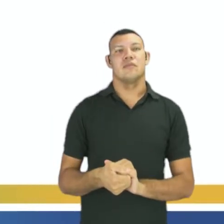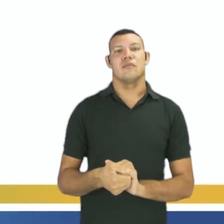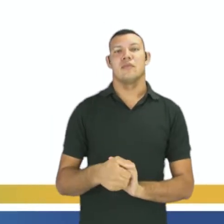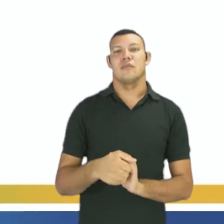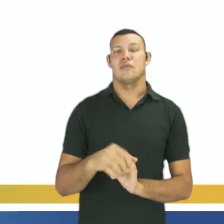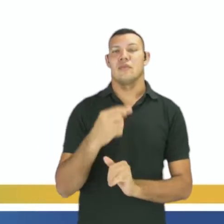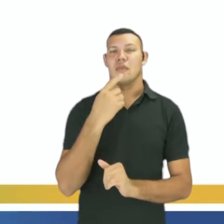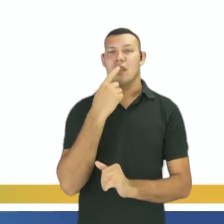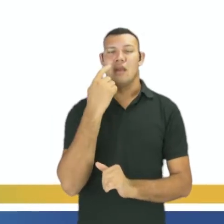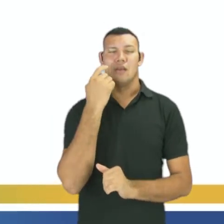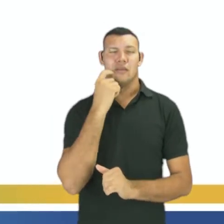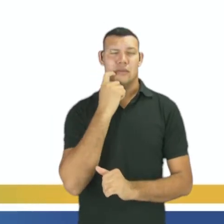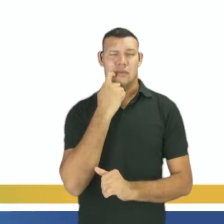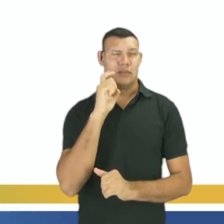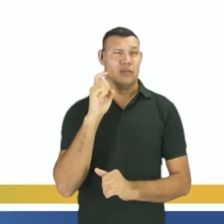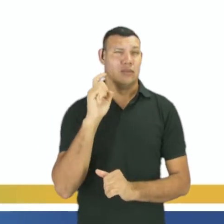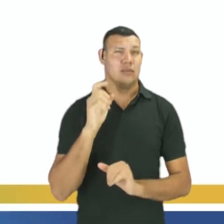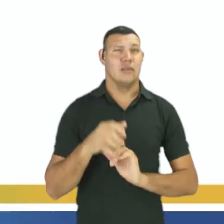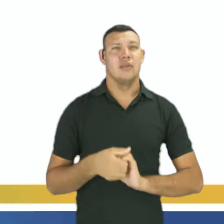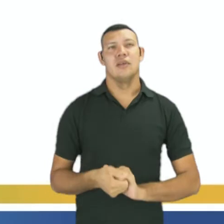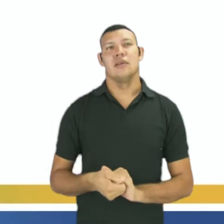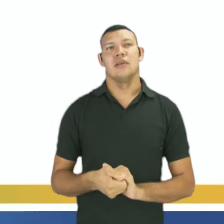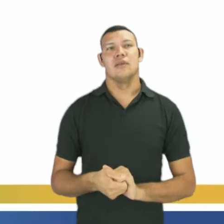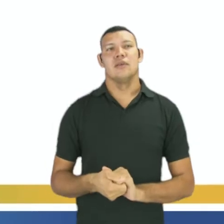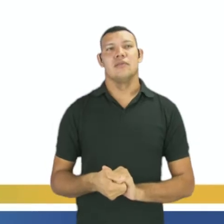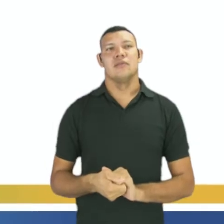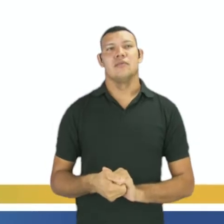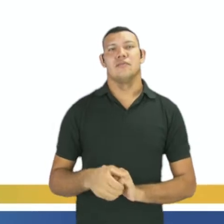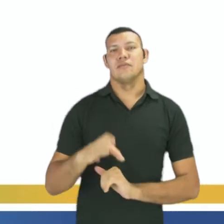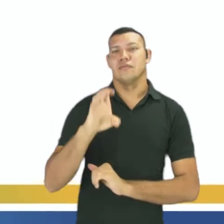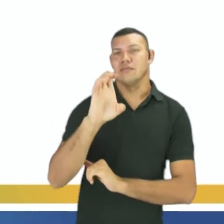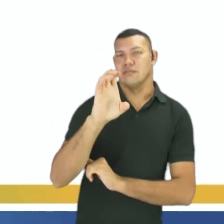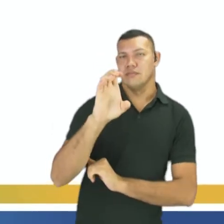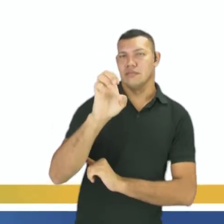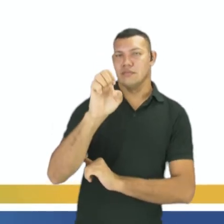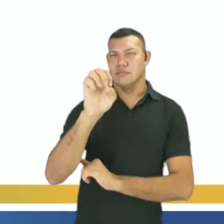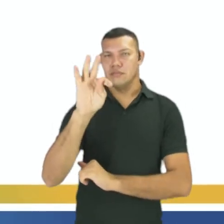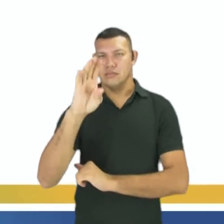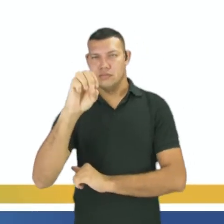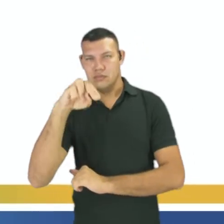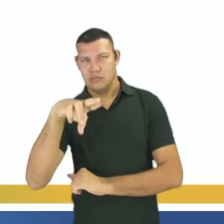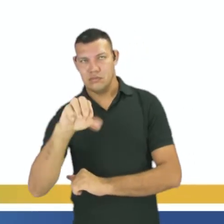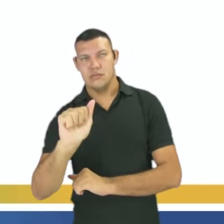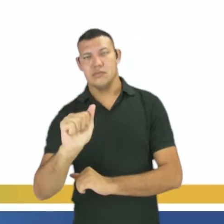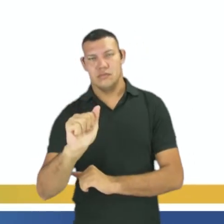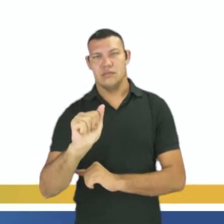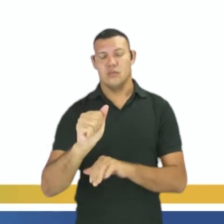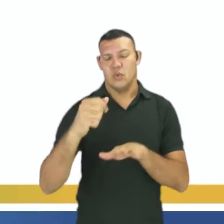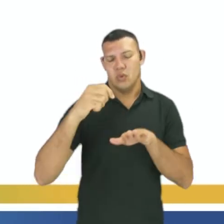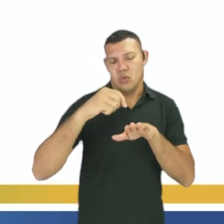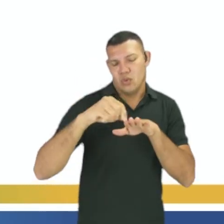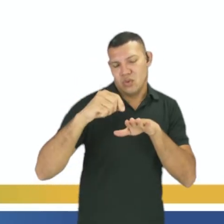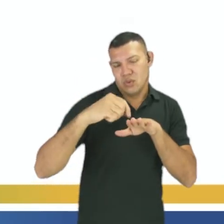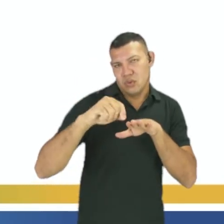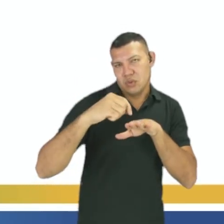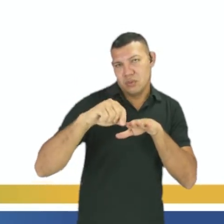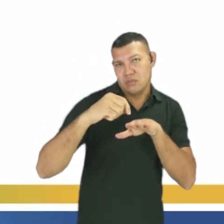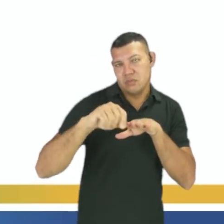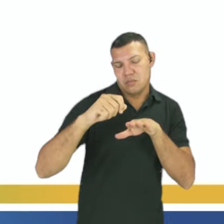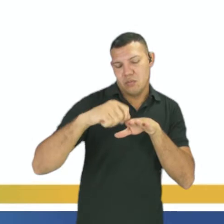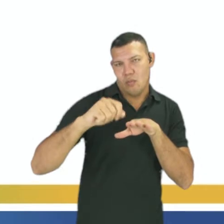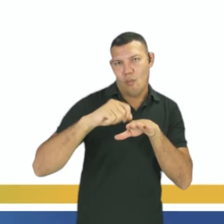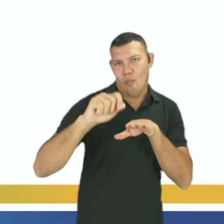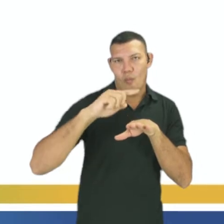parte dos compostos orgânicos. Aqui nós temos a acetona, que no caso é um solvente de esmalte de